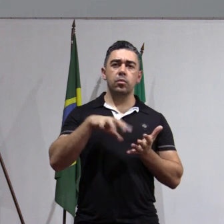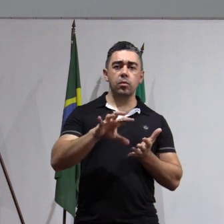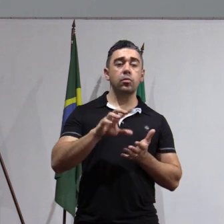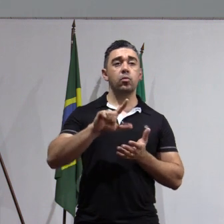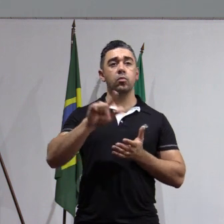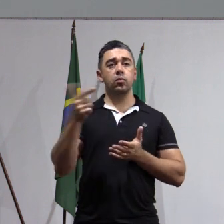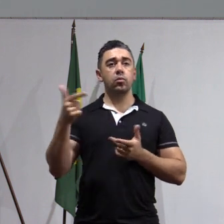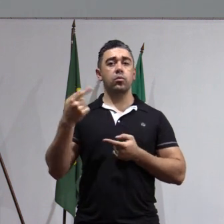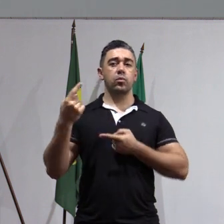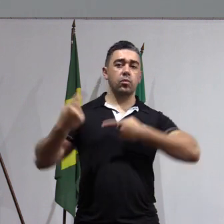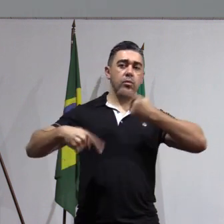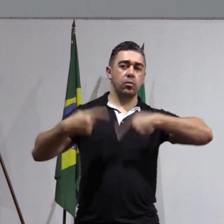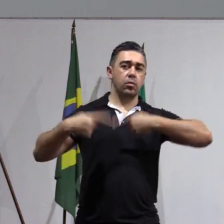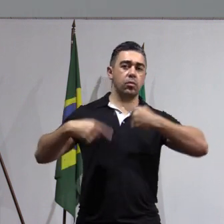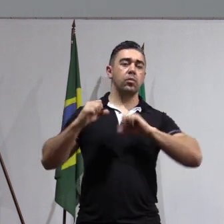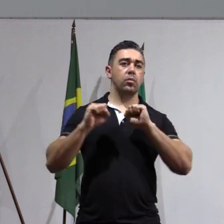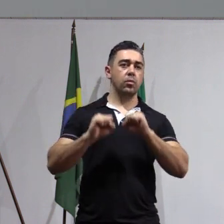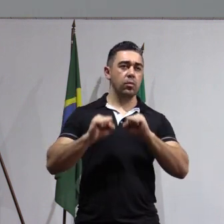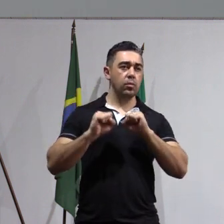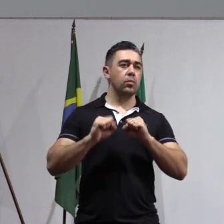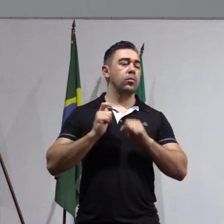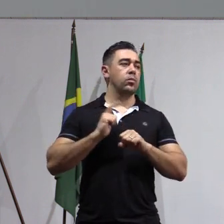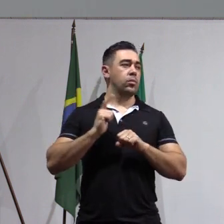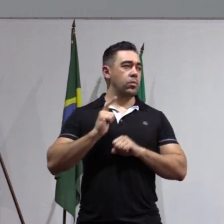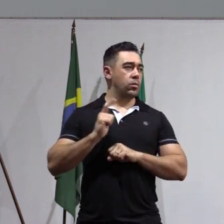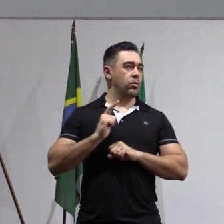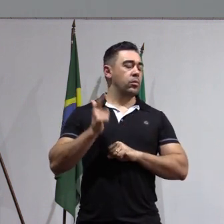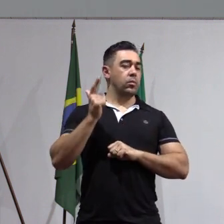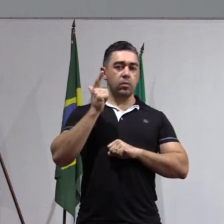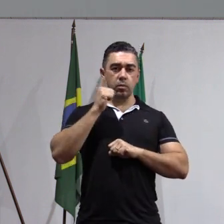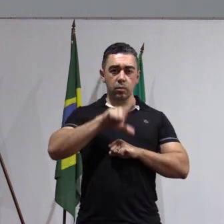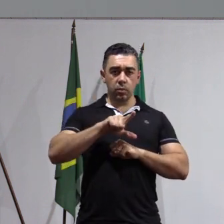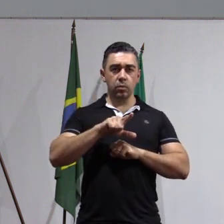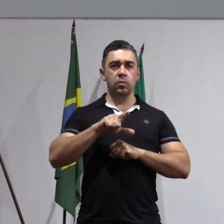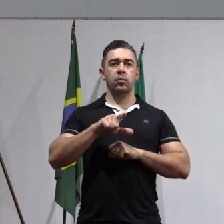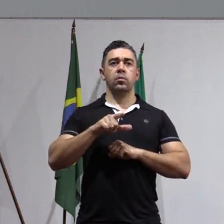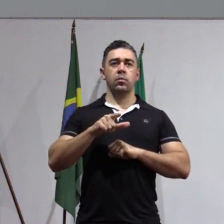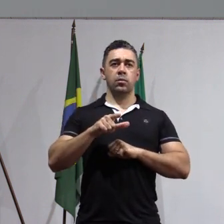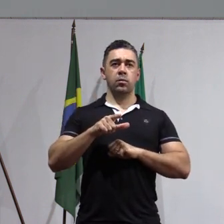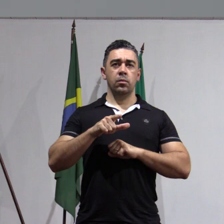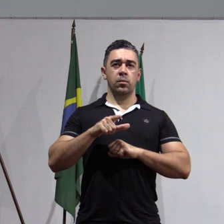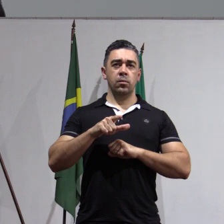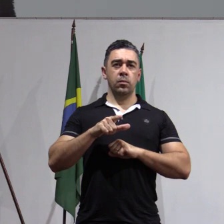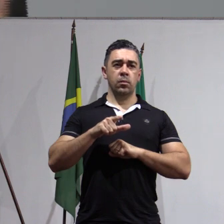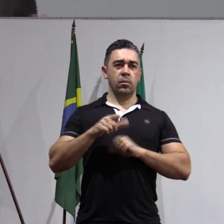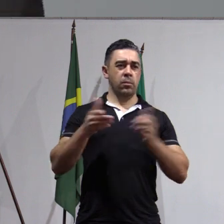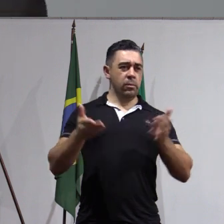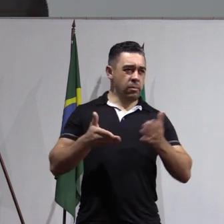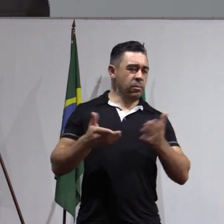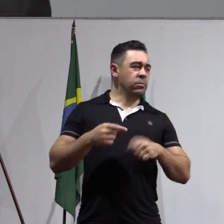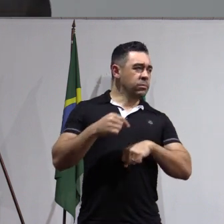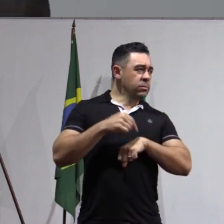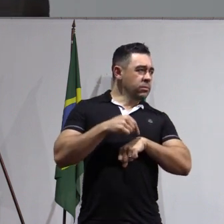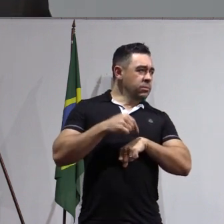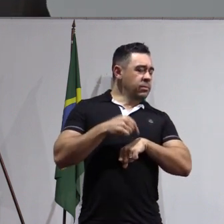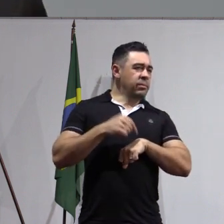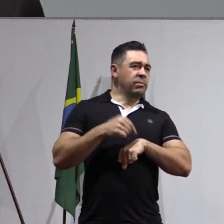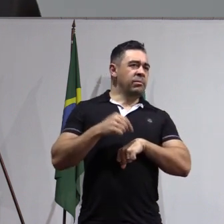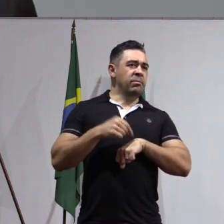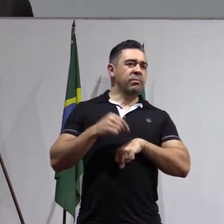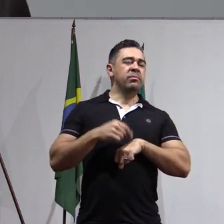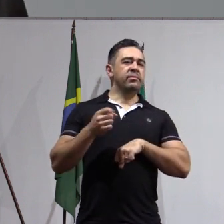discussão que possa, de algum modo, encaminhar, pelo menos, para síntese. Hoje eu acho que foi um momento muito de